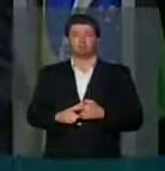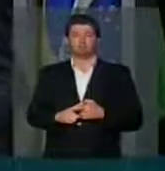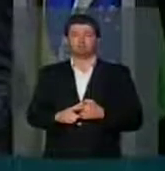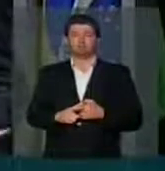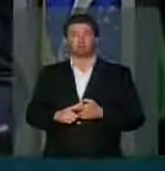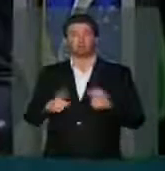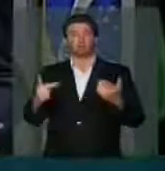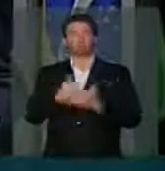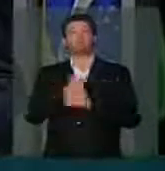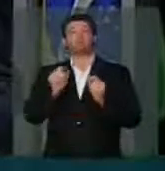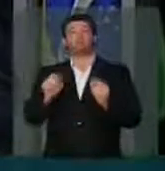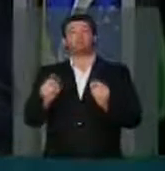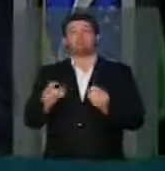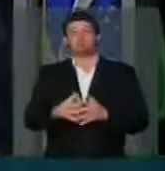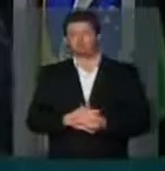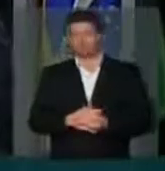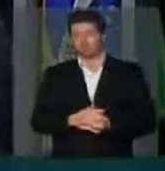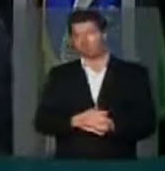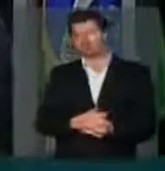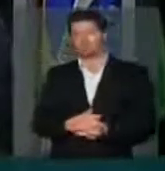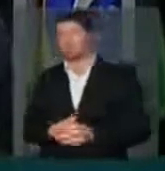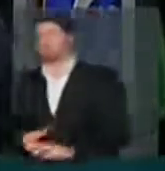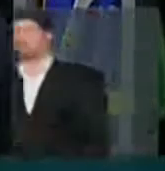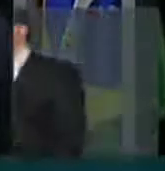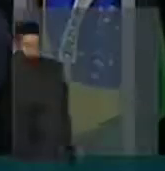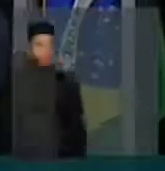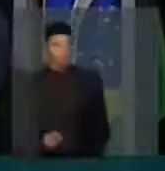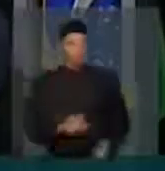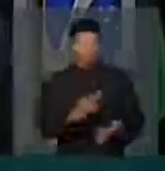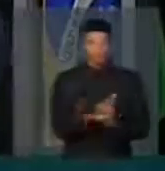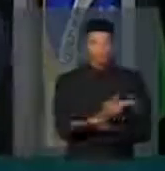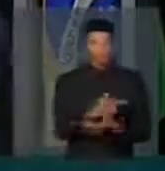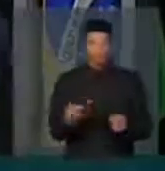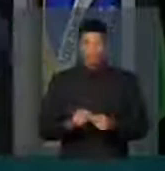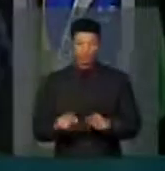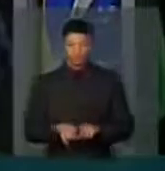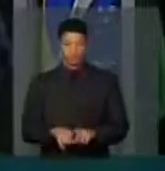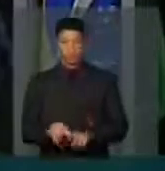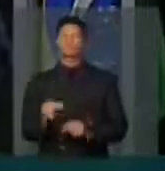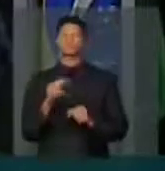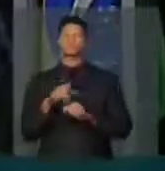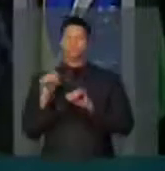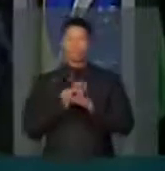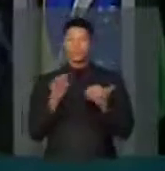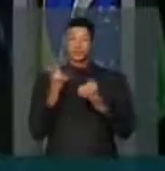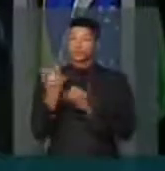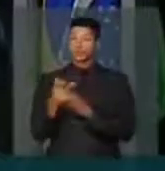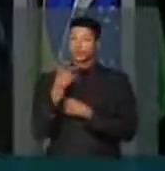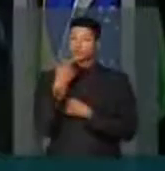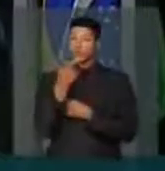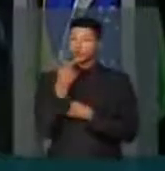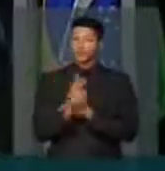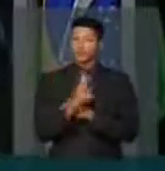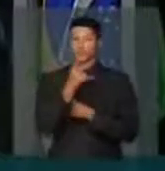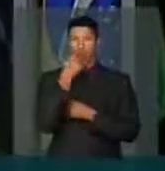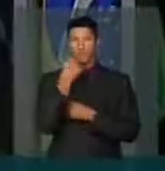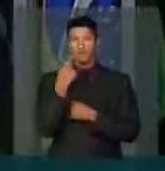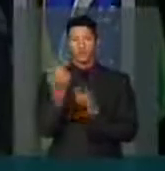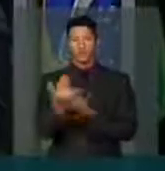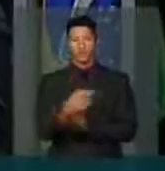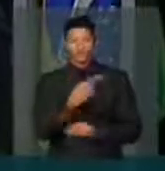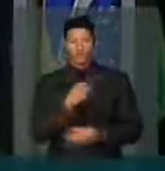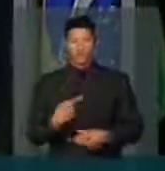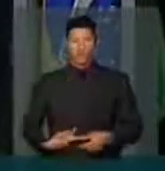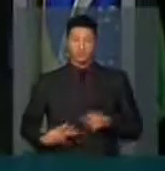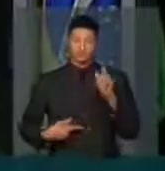Vinícius, o que acontece? O corte, e ela diz, como sempre faz o PT e a presidente,